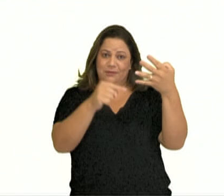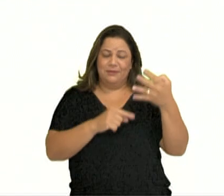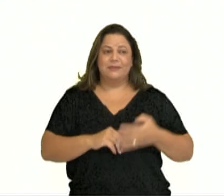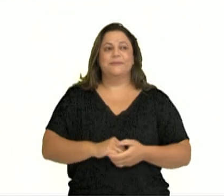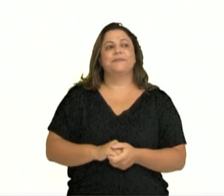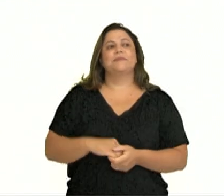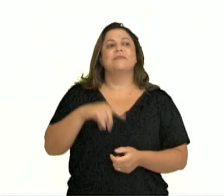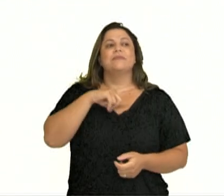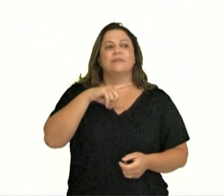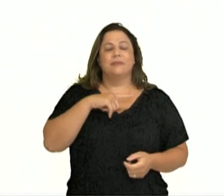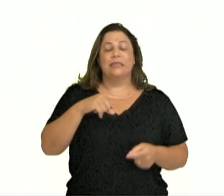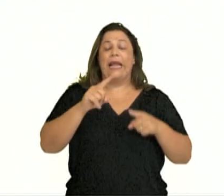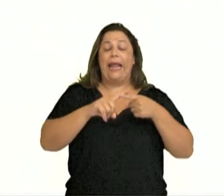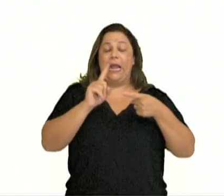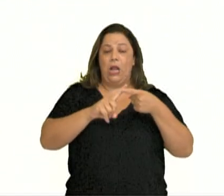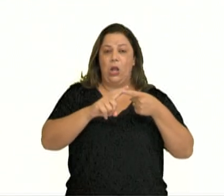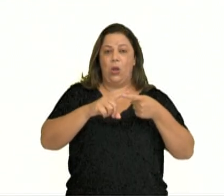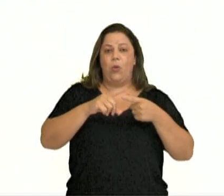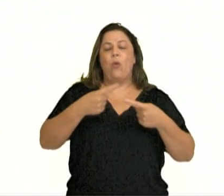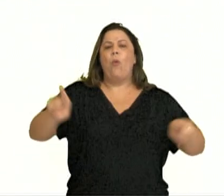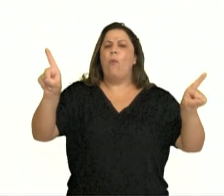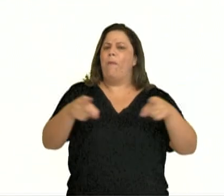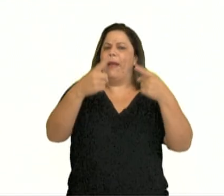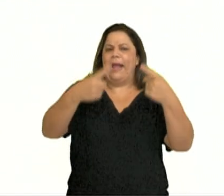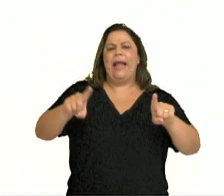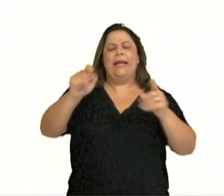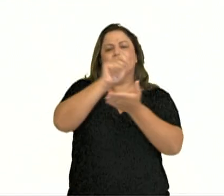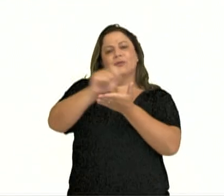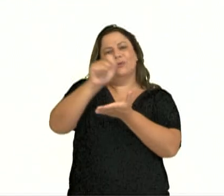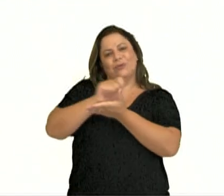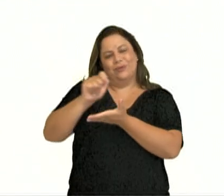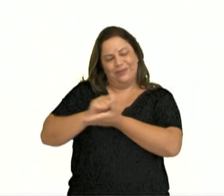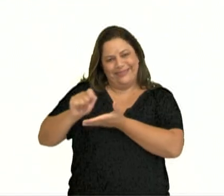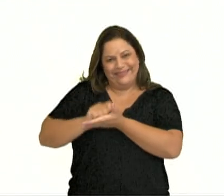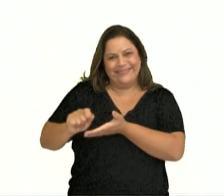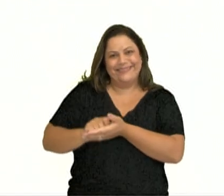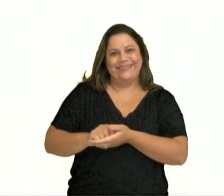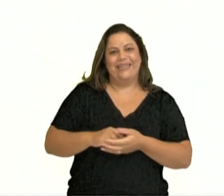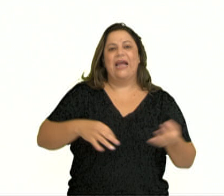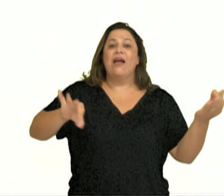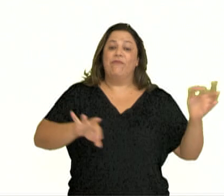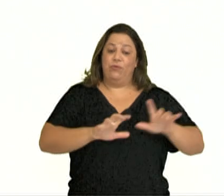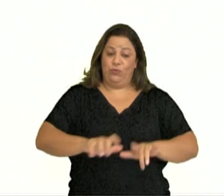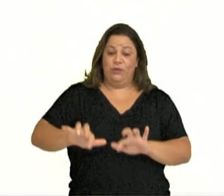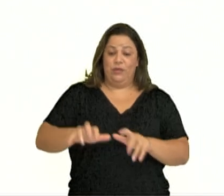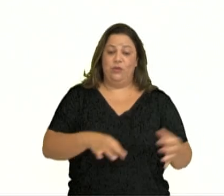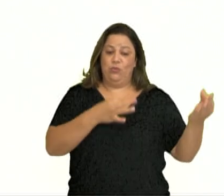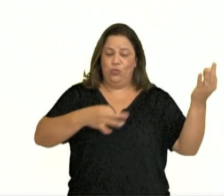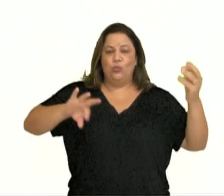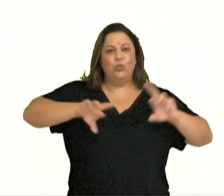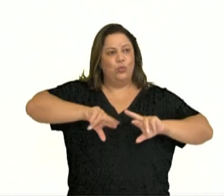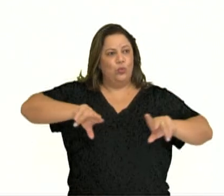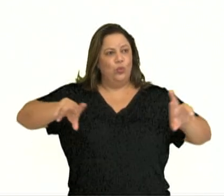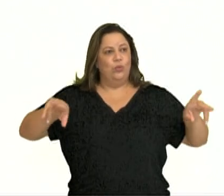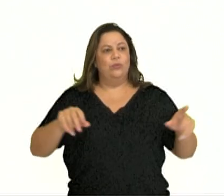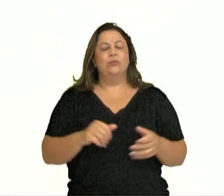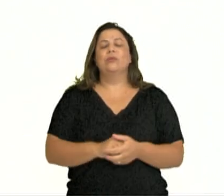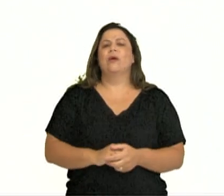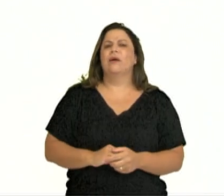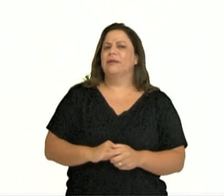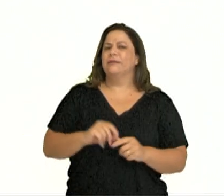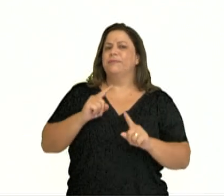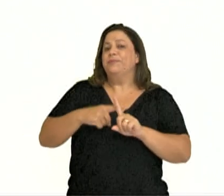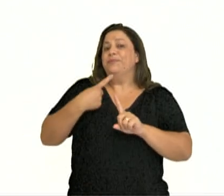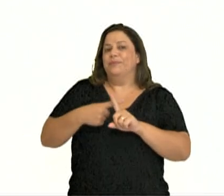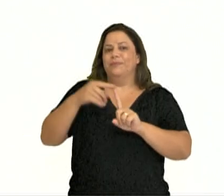funções temos o maestro, o compositor, o cantor e o instrumentista. Gente, a arte como um todo sempre